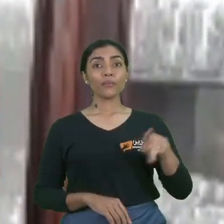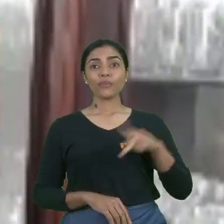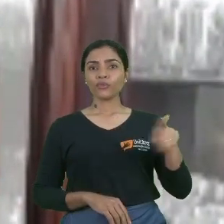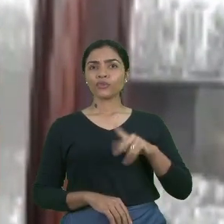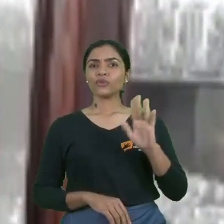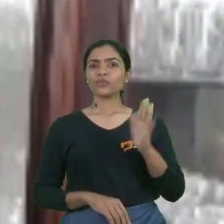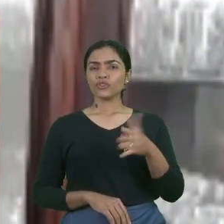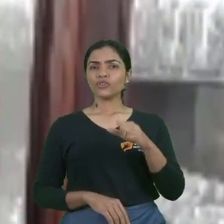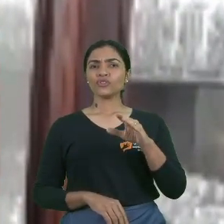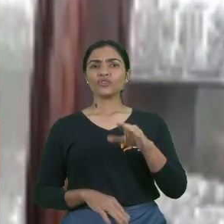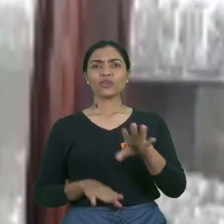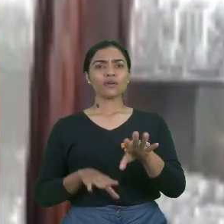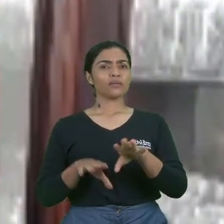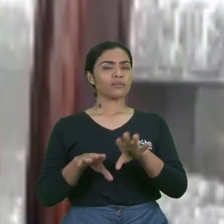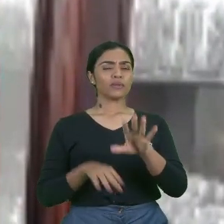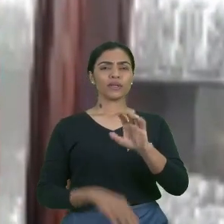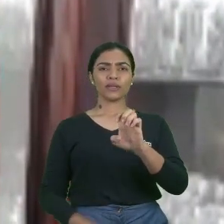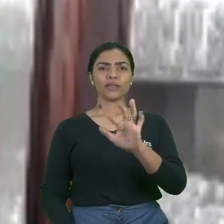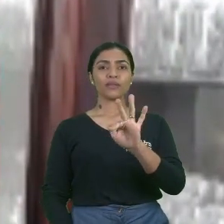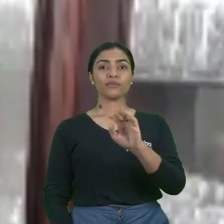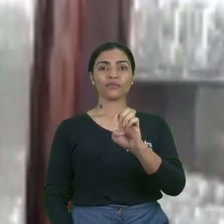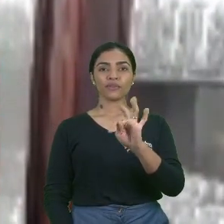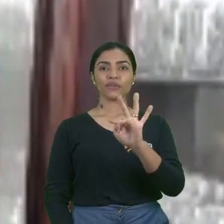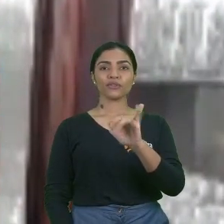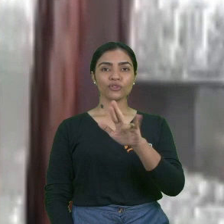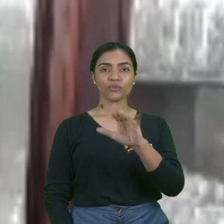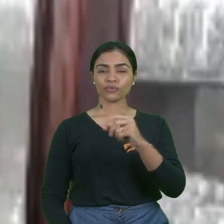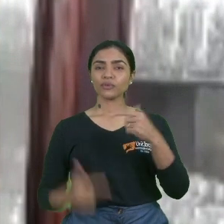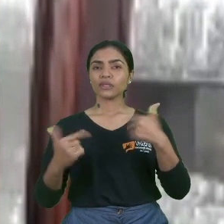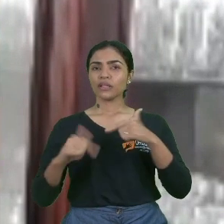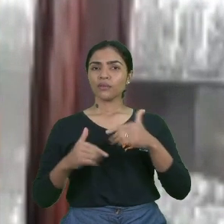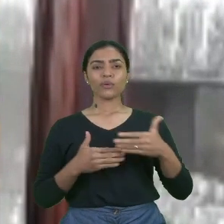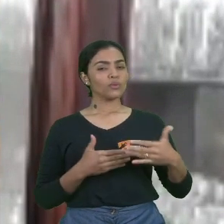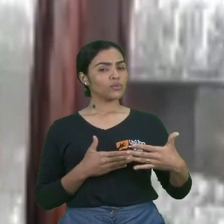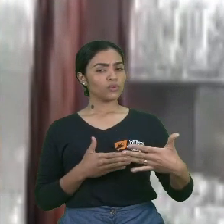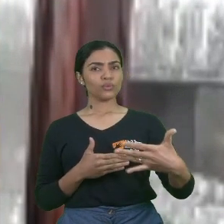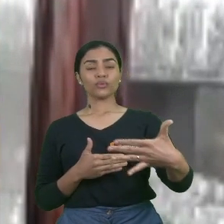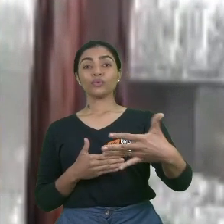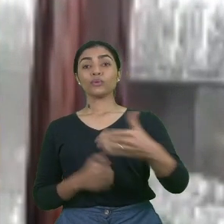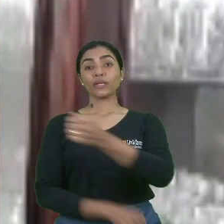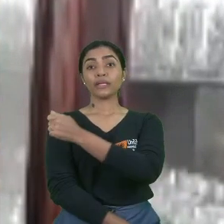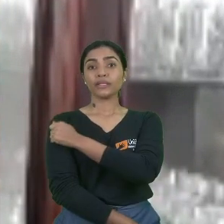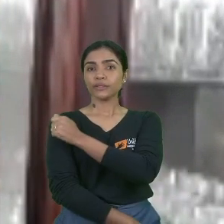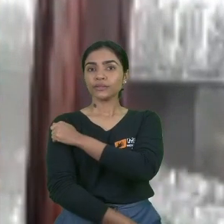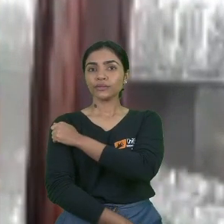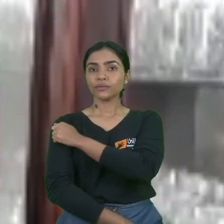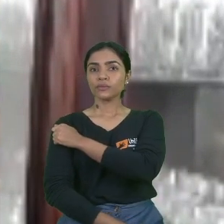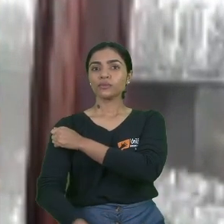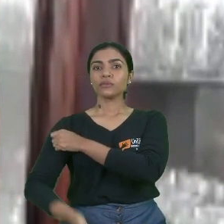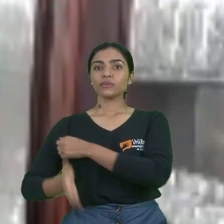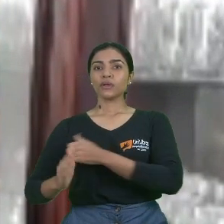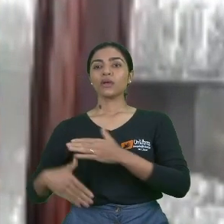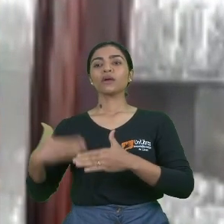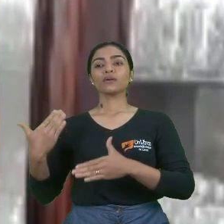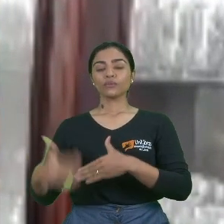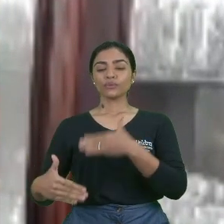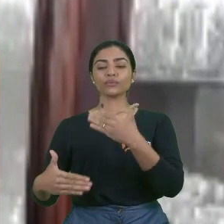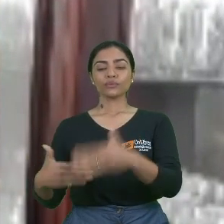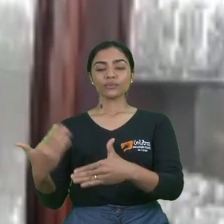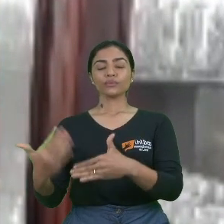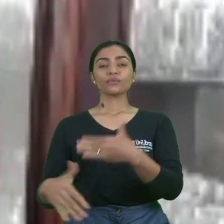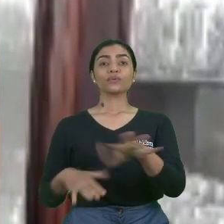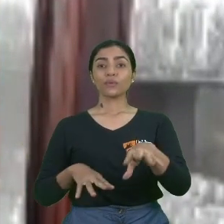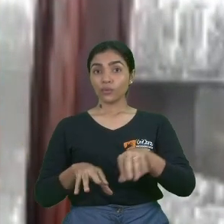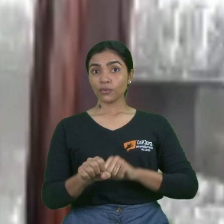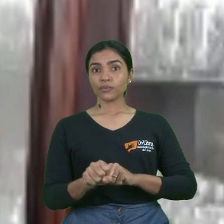efetivos trabalhando desempenhando no seu cavalo e estudante informação irio realmente precisar